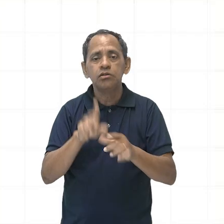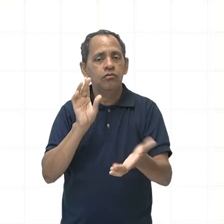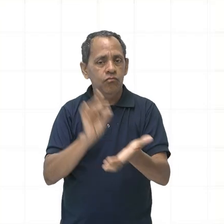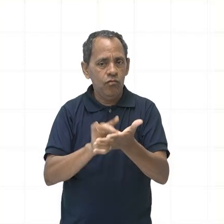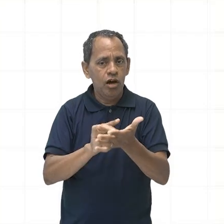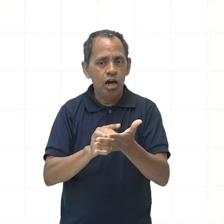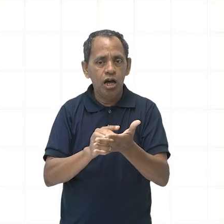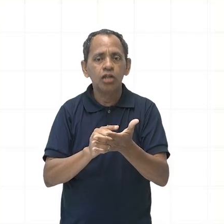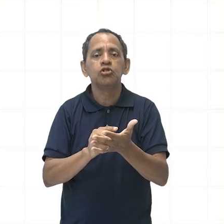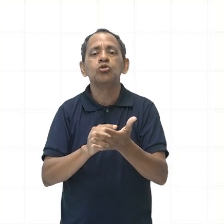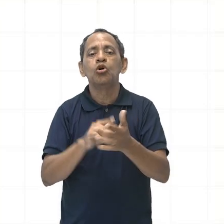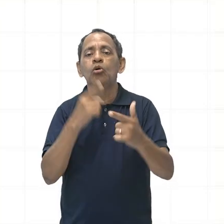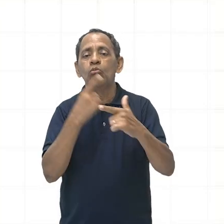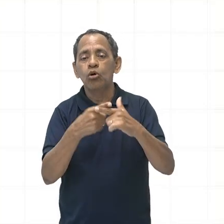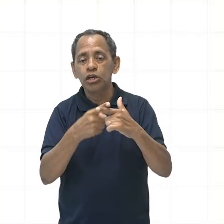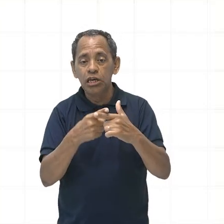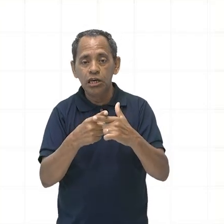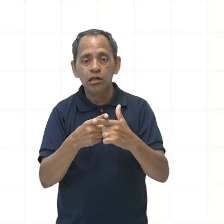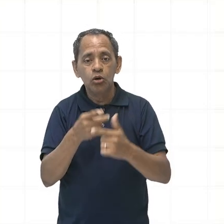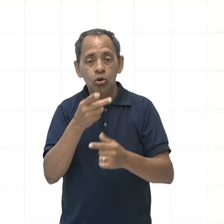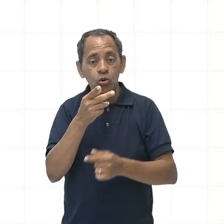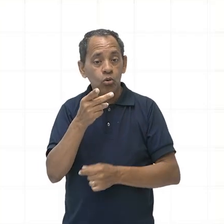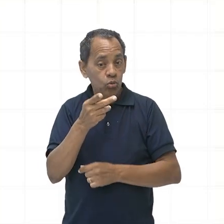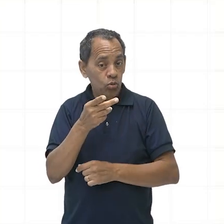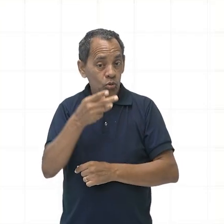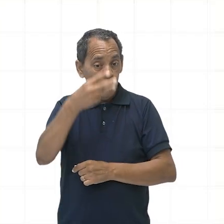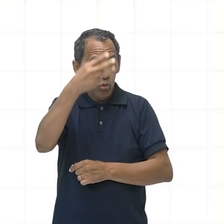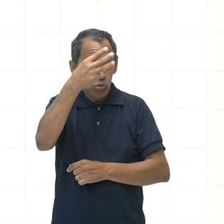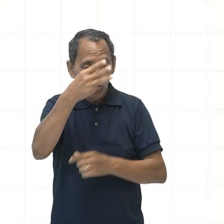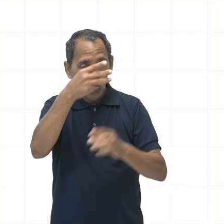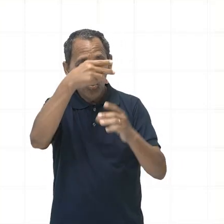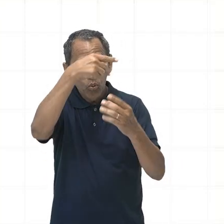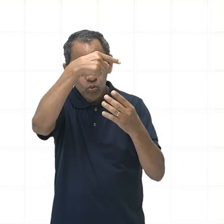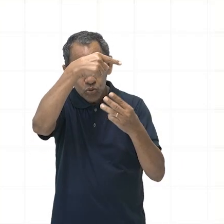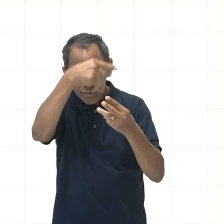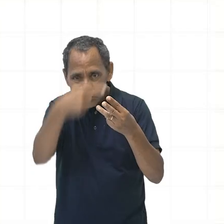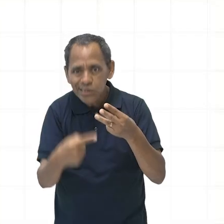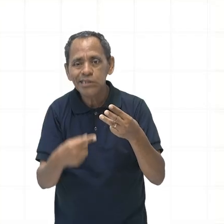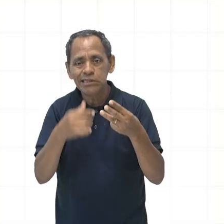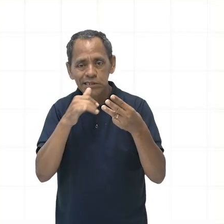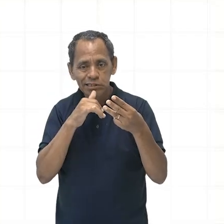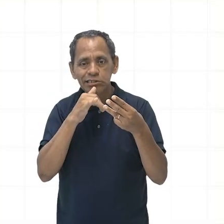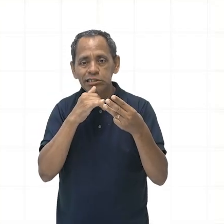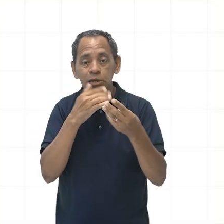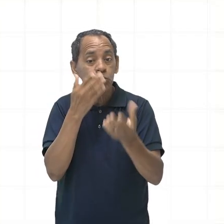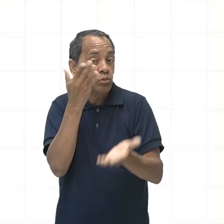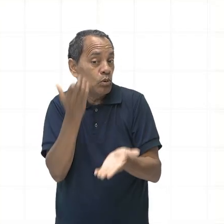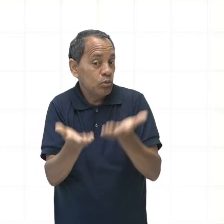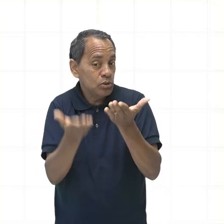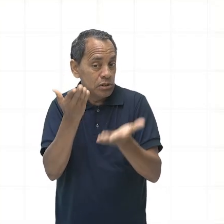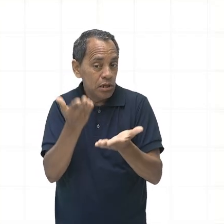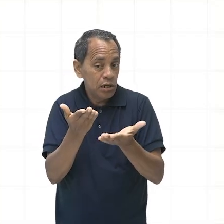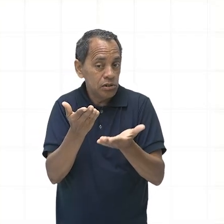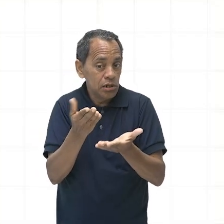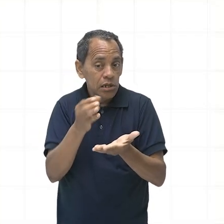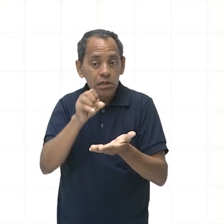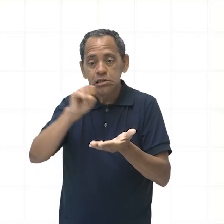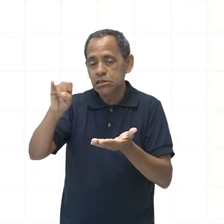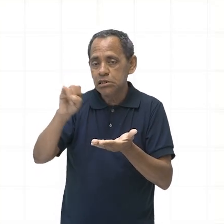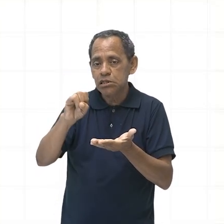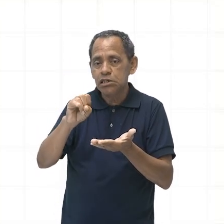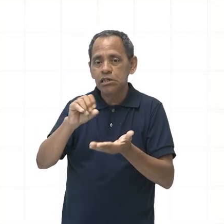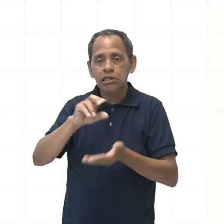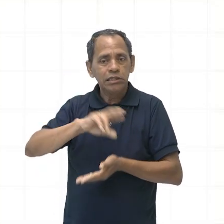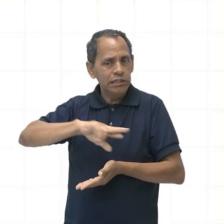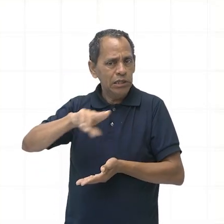são proporcionais. Se eles não fossem proporcionais, esses valores aqui seriam diferentes. Né? Então, como eles são iguais, é mais